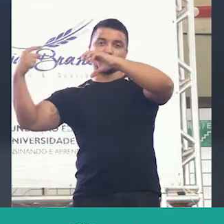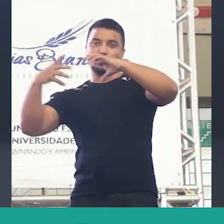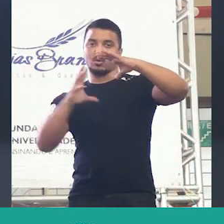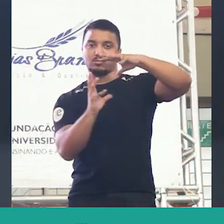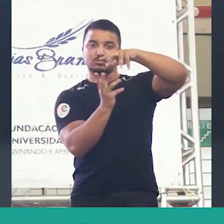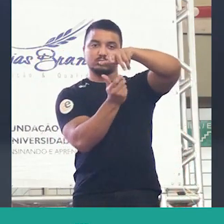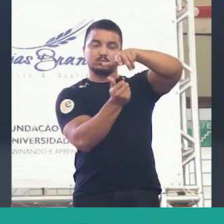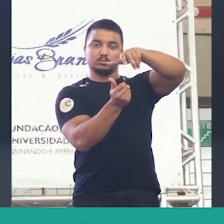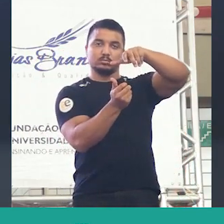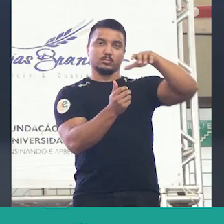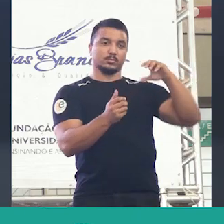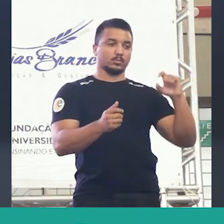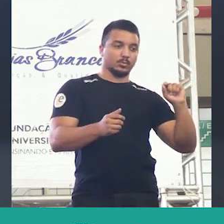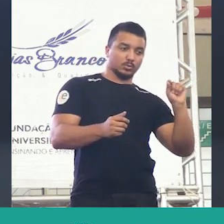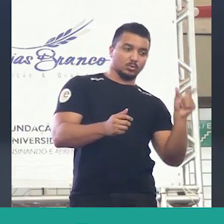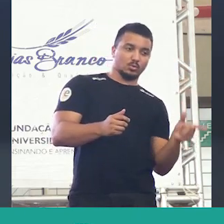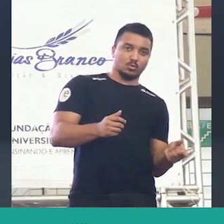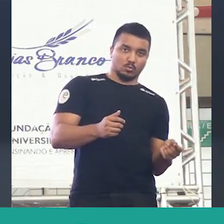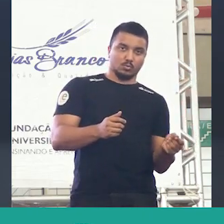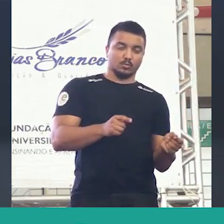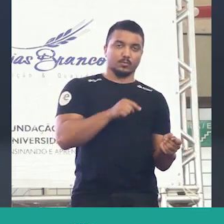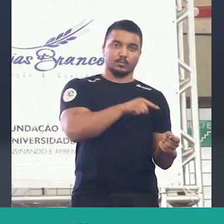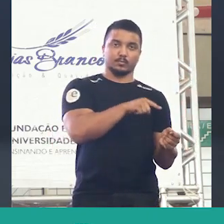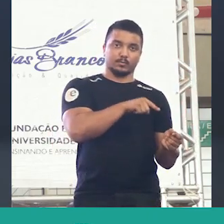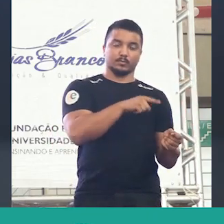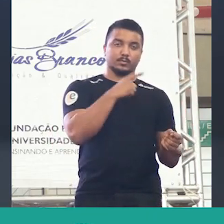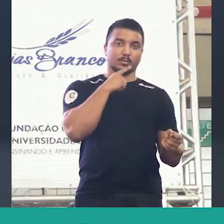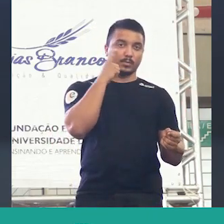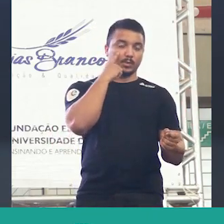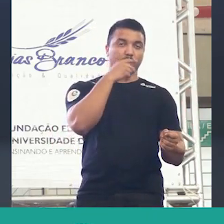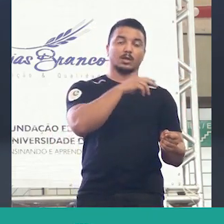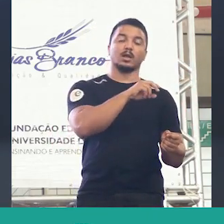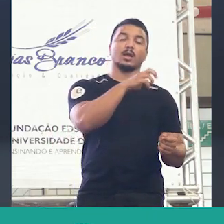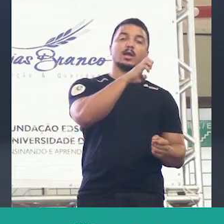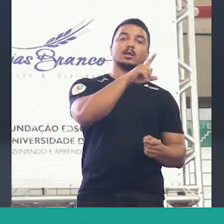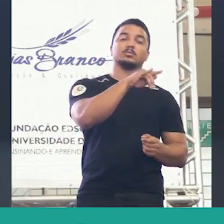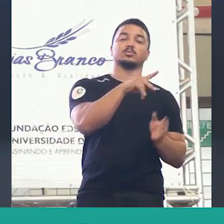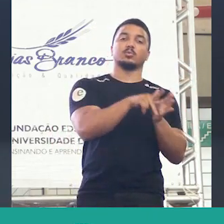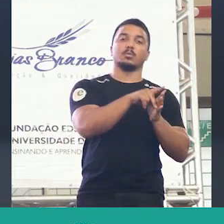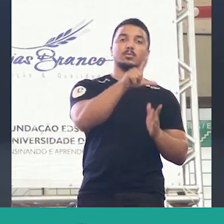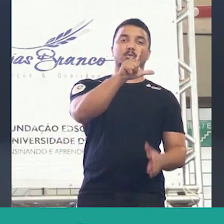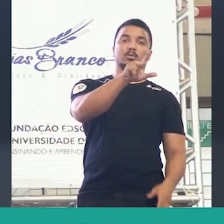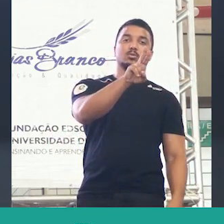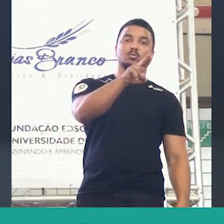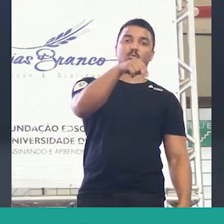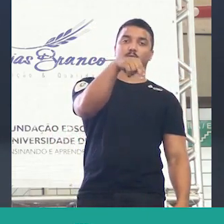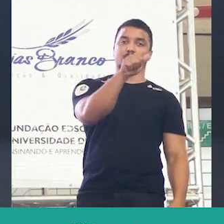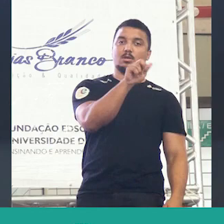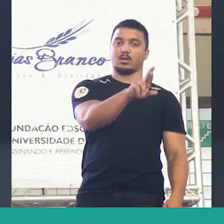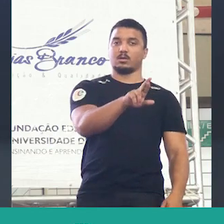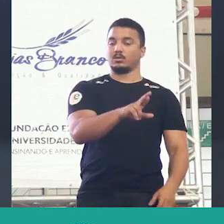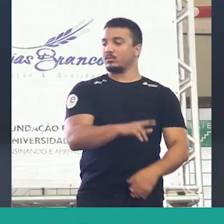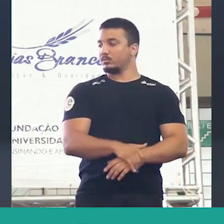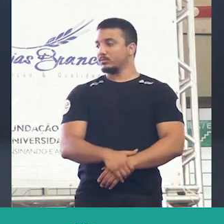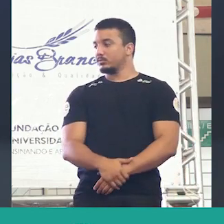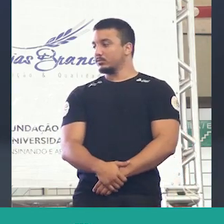quem? A lua. A lua cheia esconde a lua, ou seja, a Terra tapa. Eclipse lunar. Por